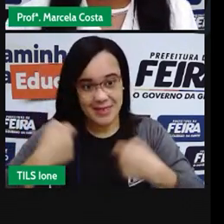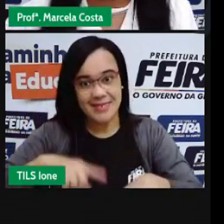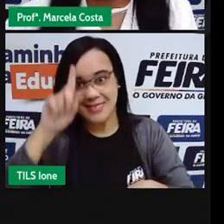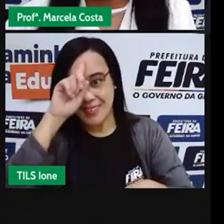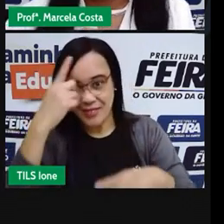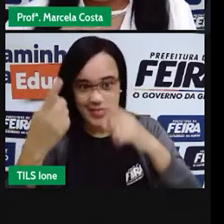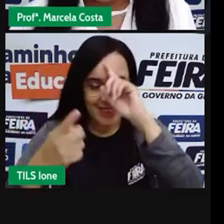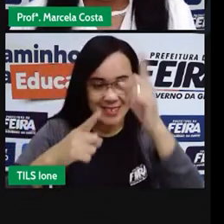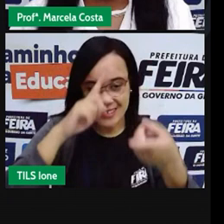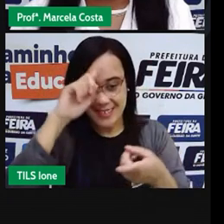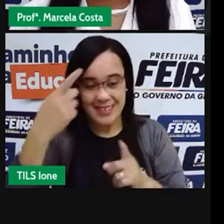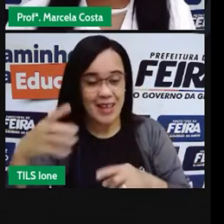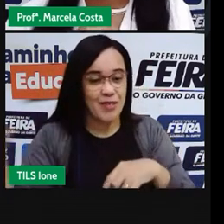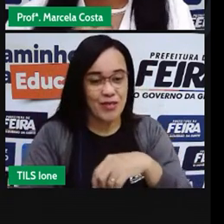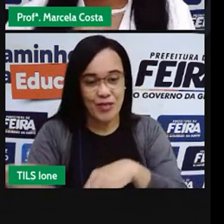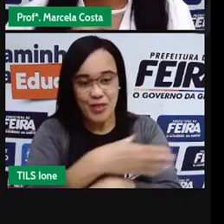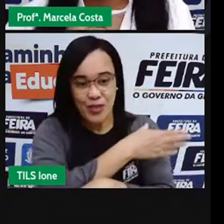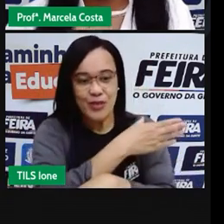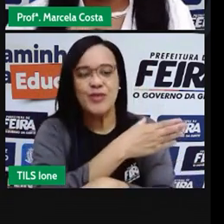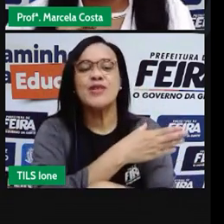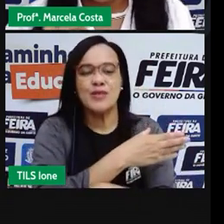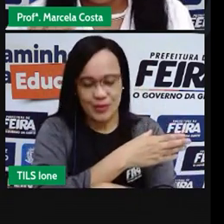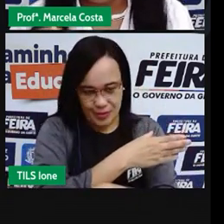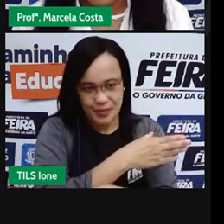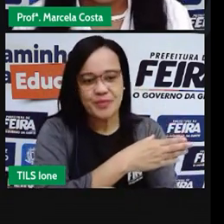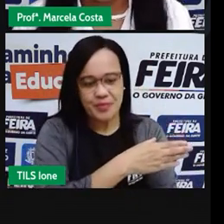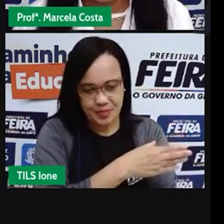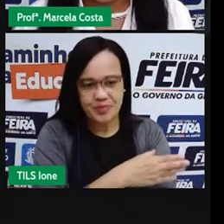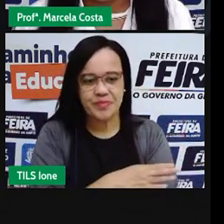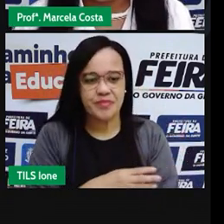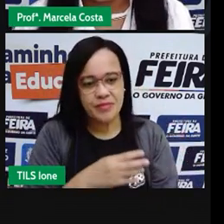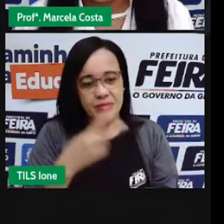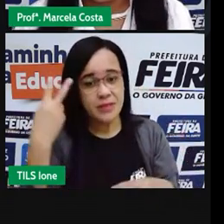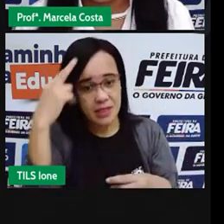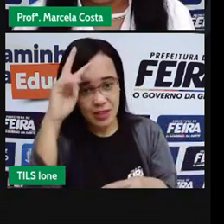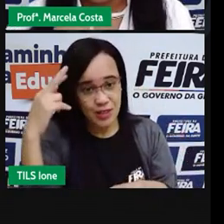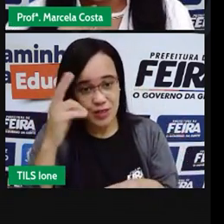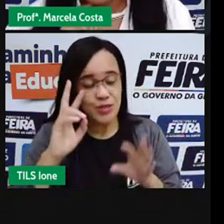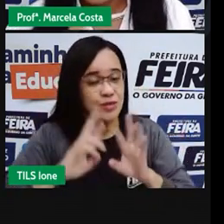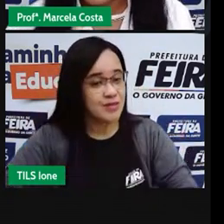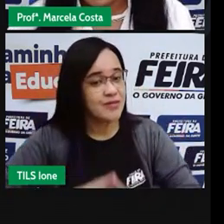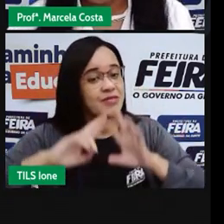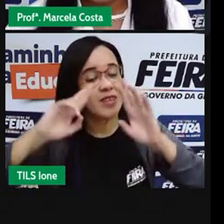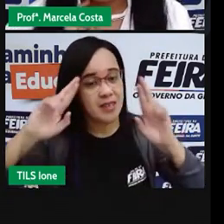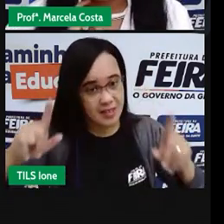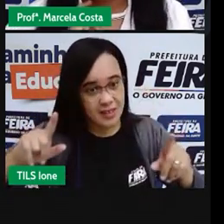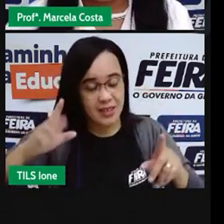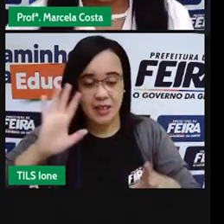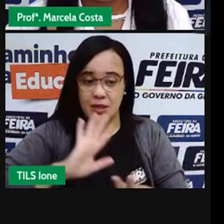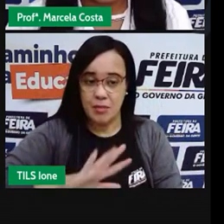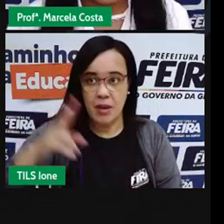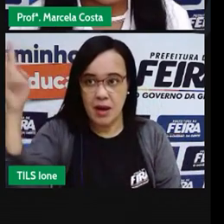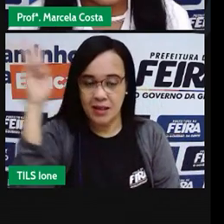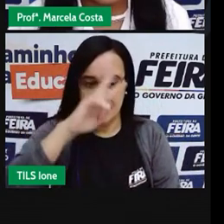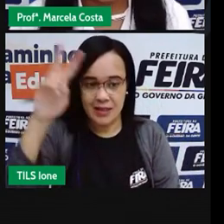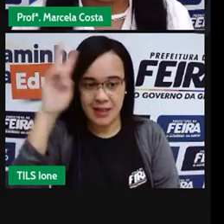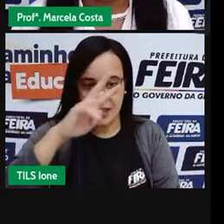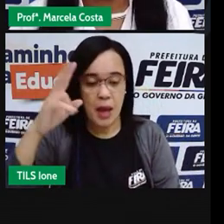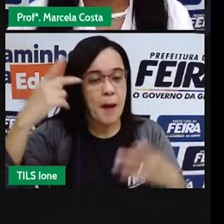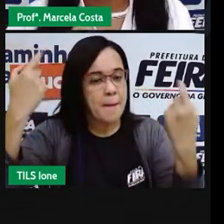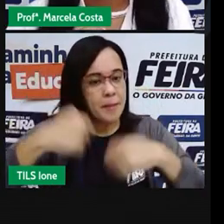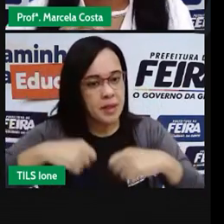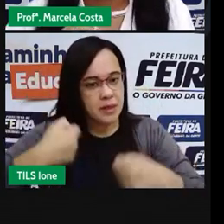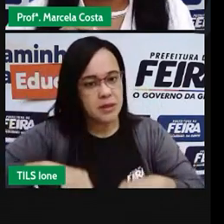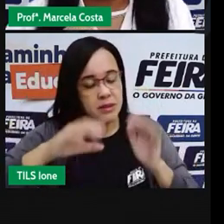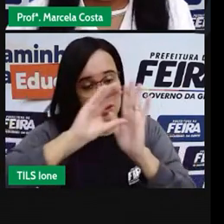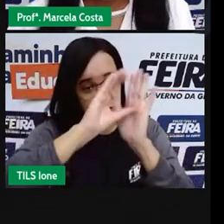dar uma nova versão, um novo formato para essa história. Mas lembre-se que tem que manter as